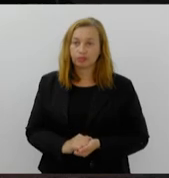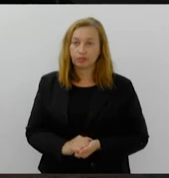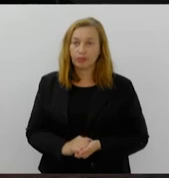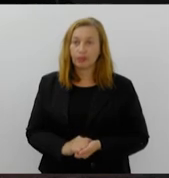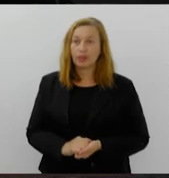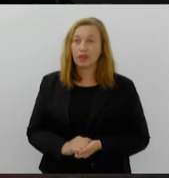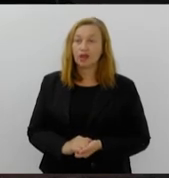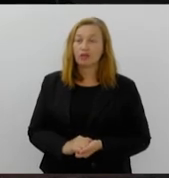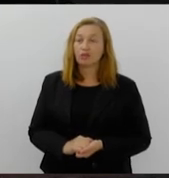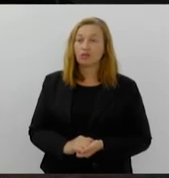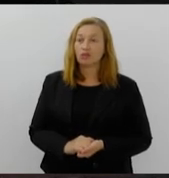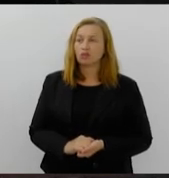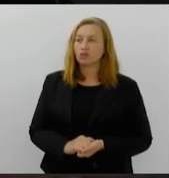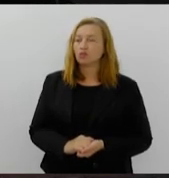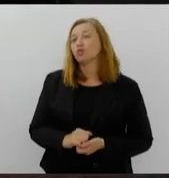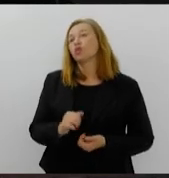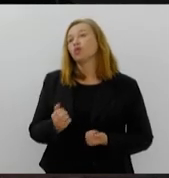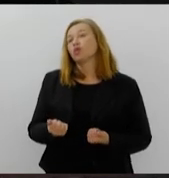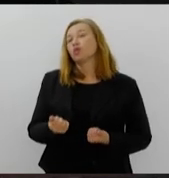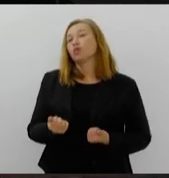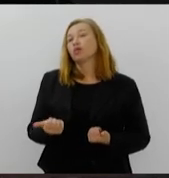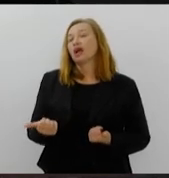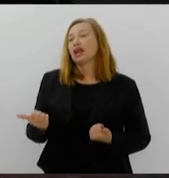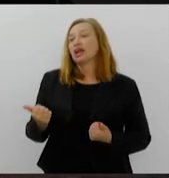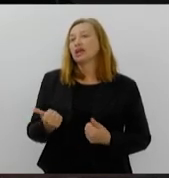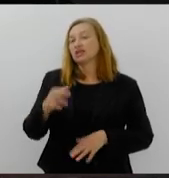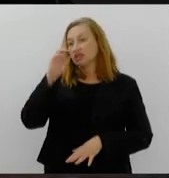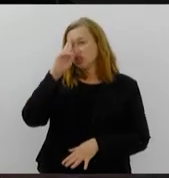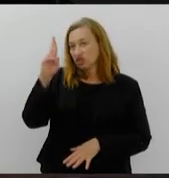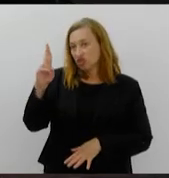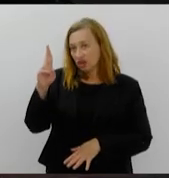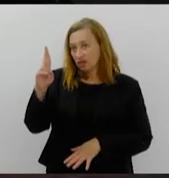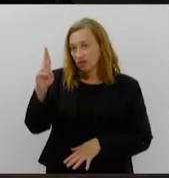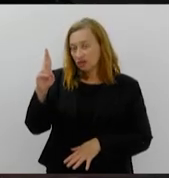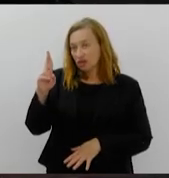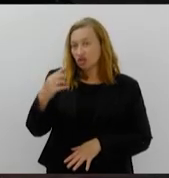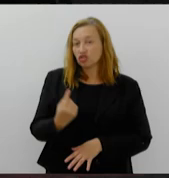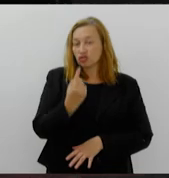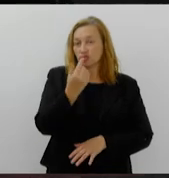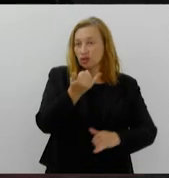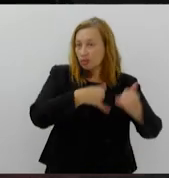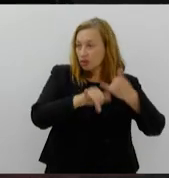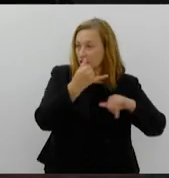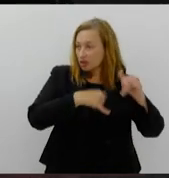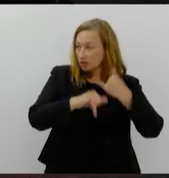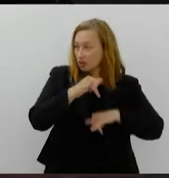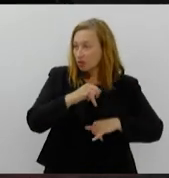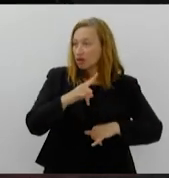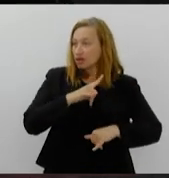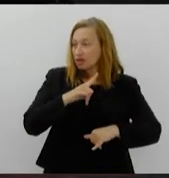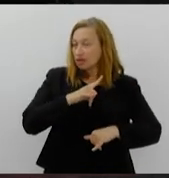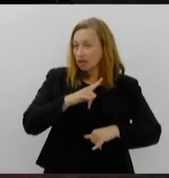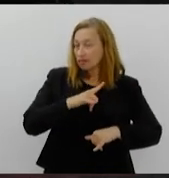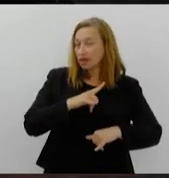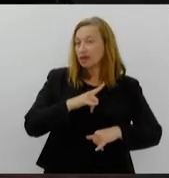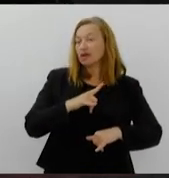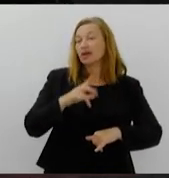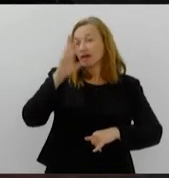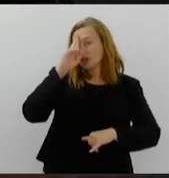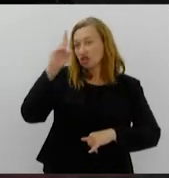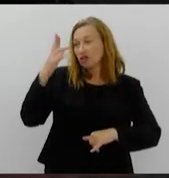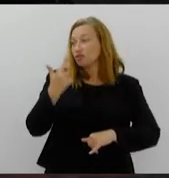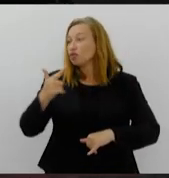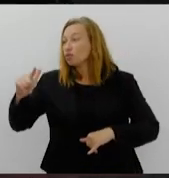o sócio Matheus Vieira, além de ser sócio no laboratório PCS Saleme, ele é sócio em mais 2 empresas da área da